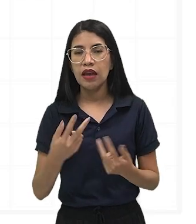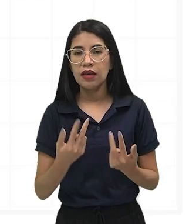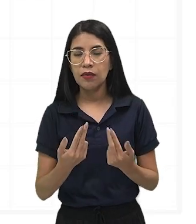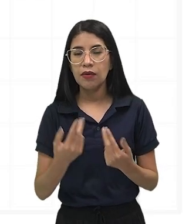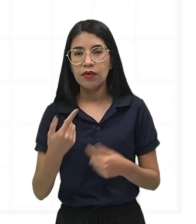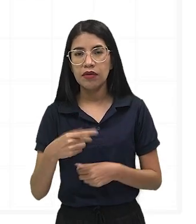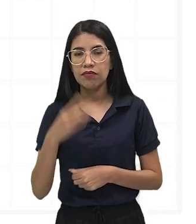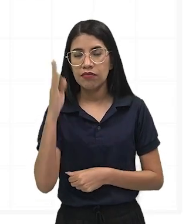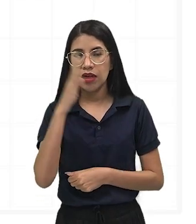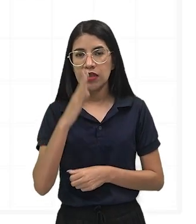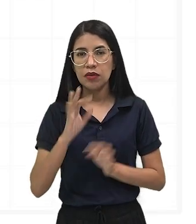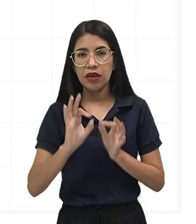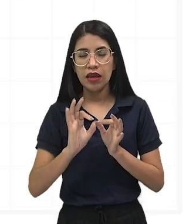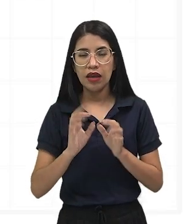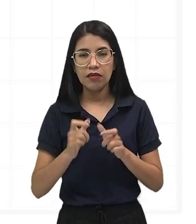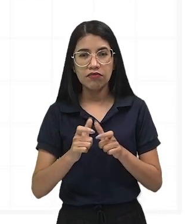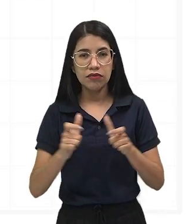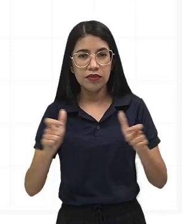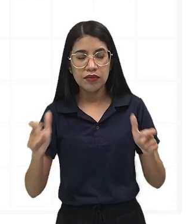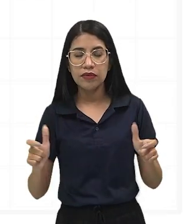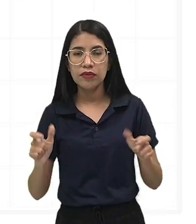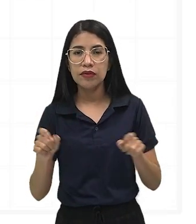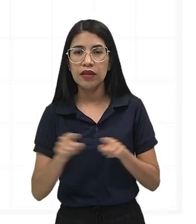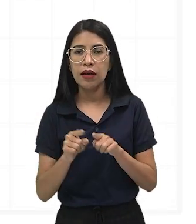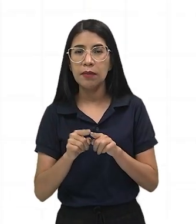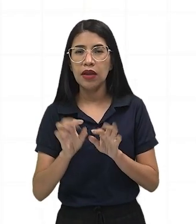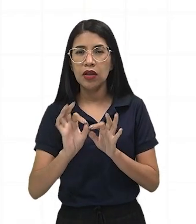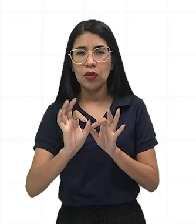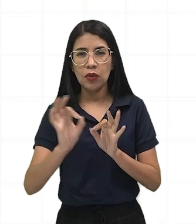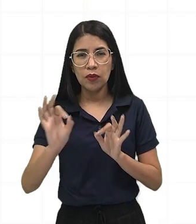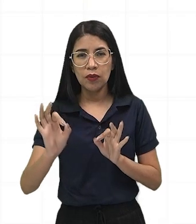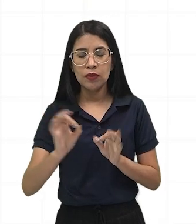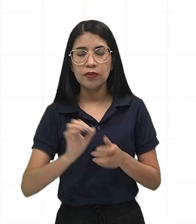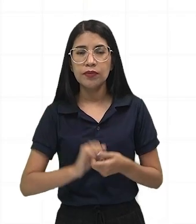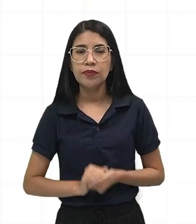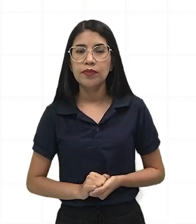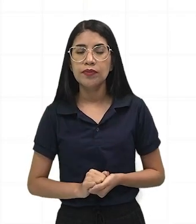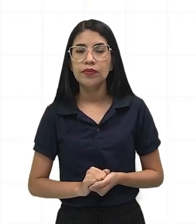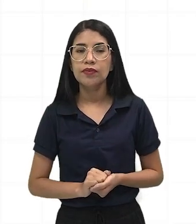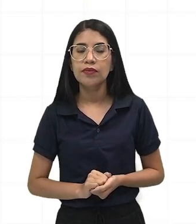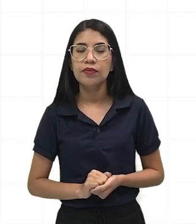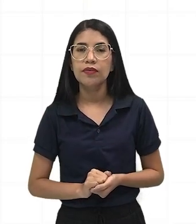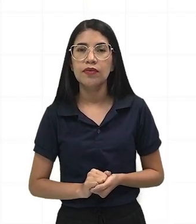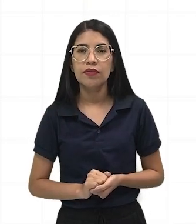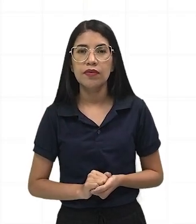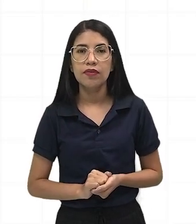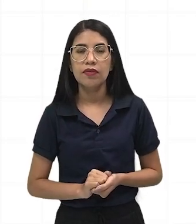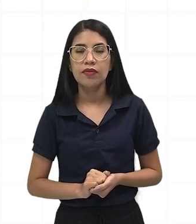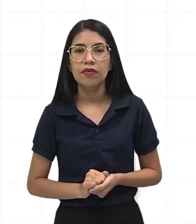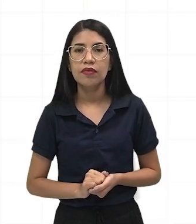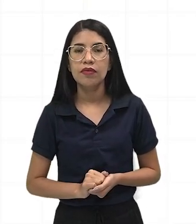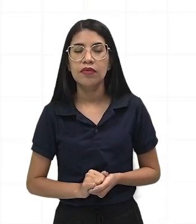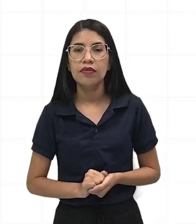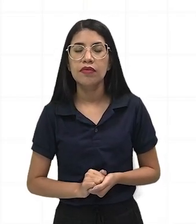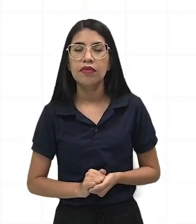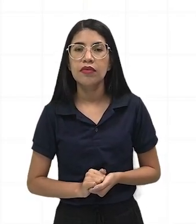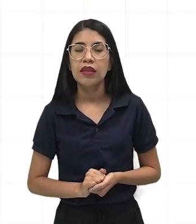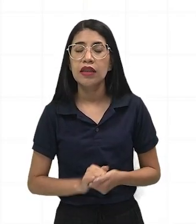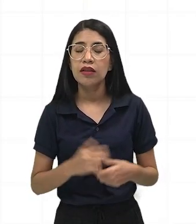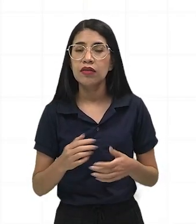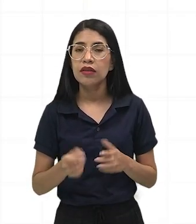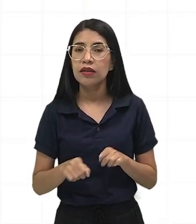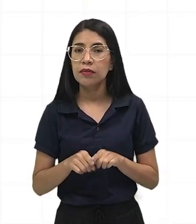uma grande população. Essa é uma desvantagem. Para isso, nós temos